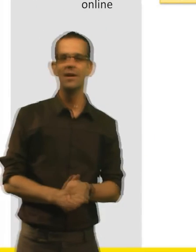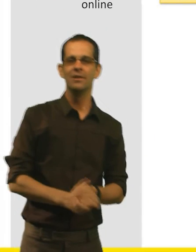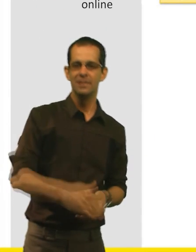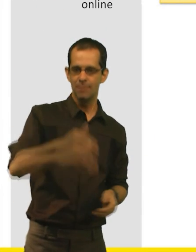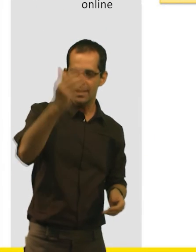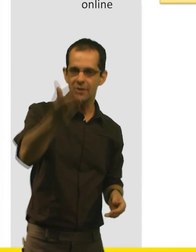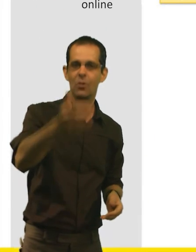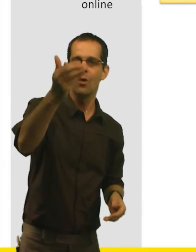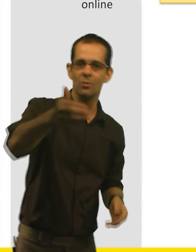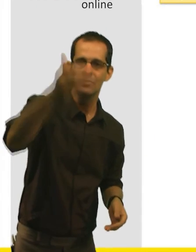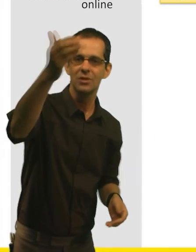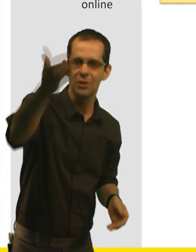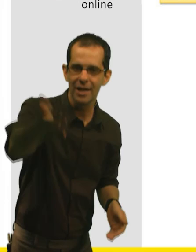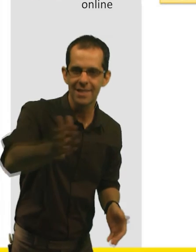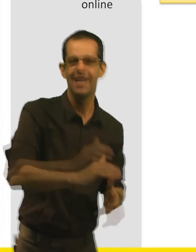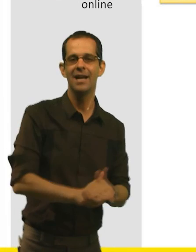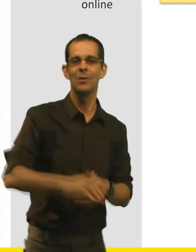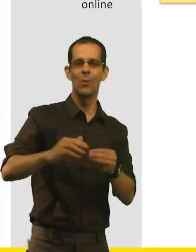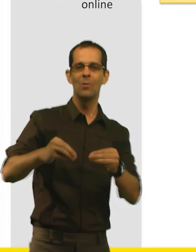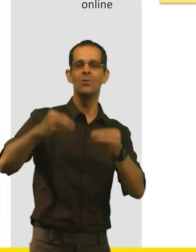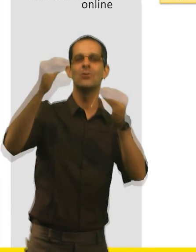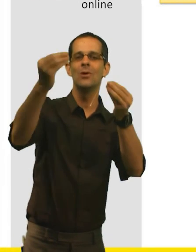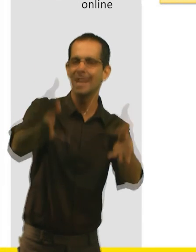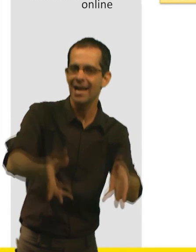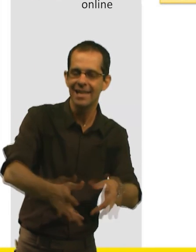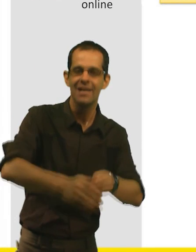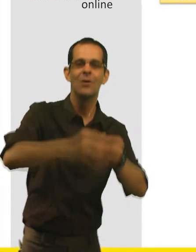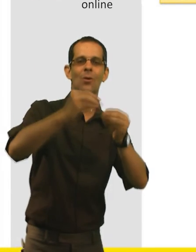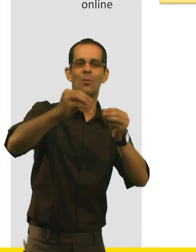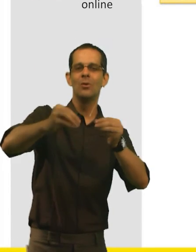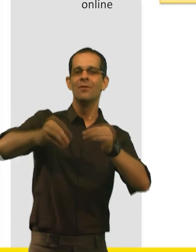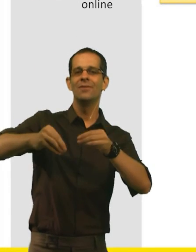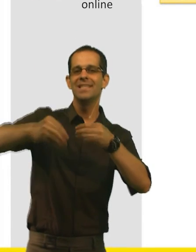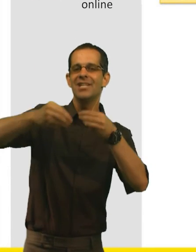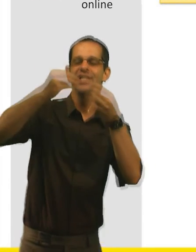aí, explicando como se organizar, como escolher carreira,